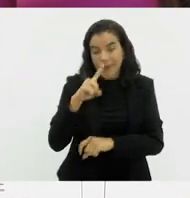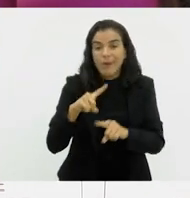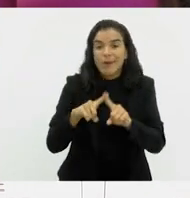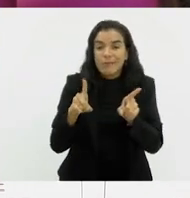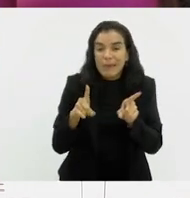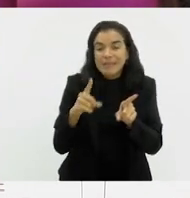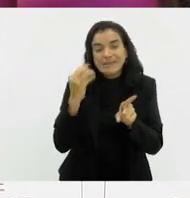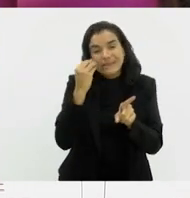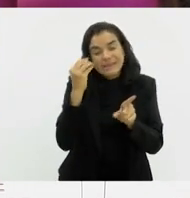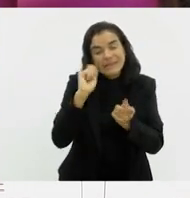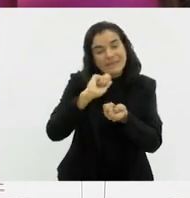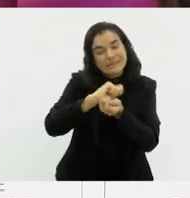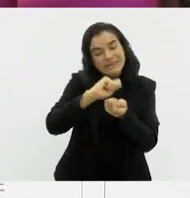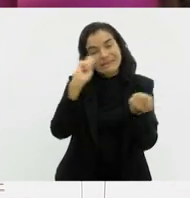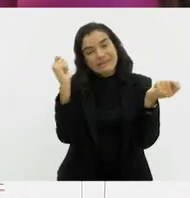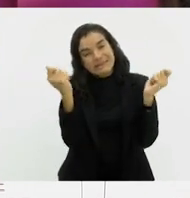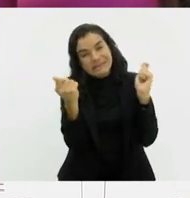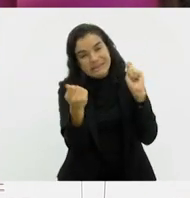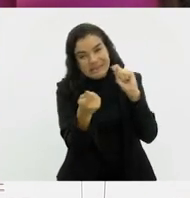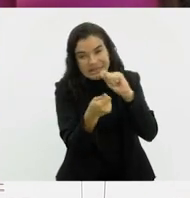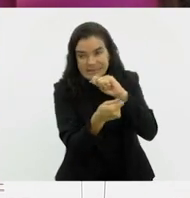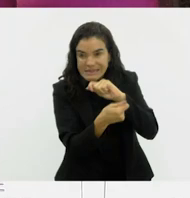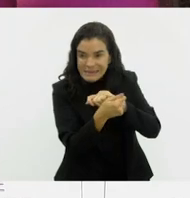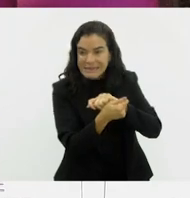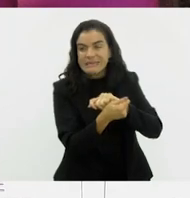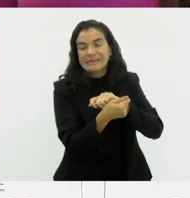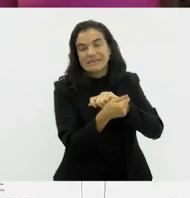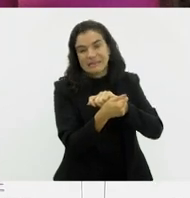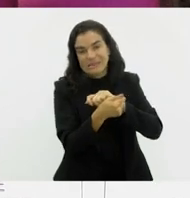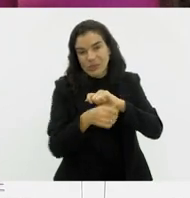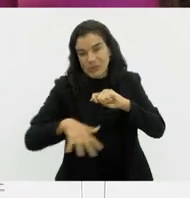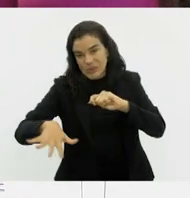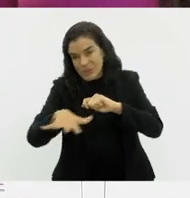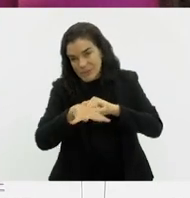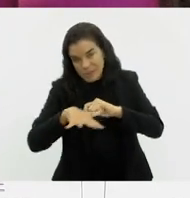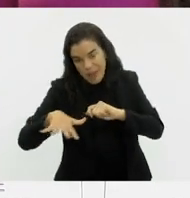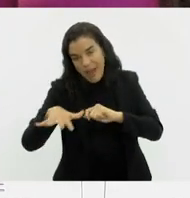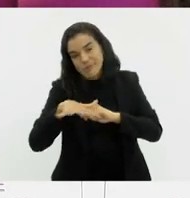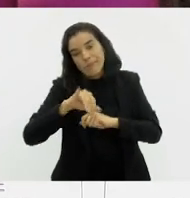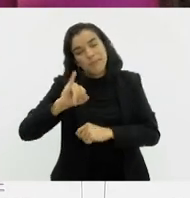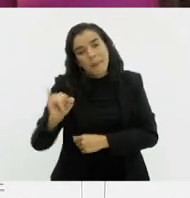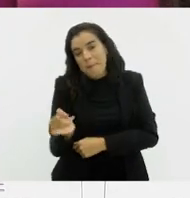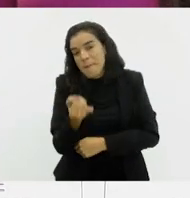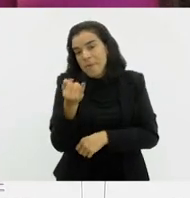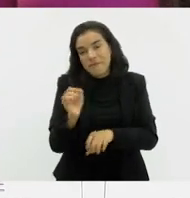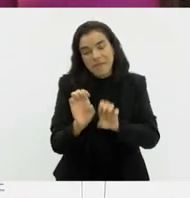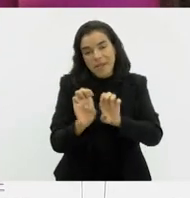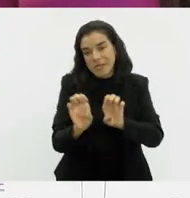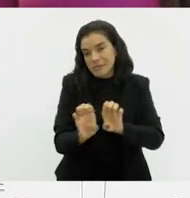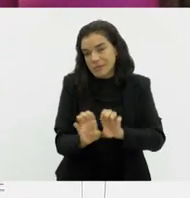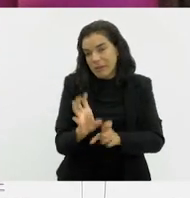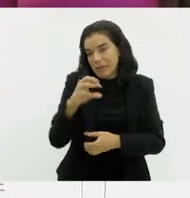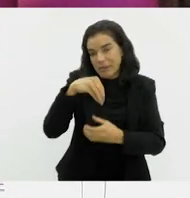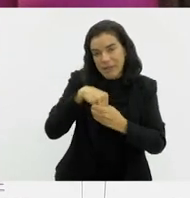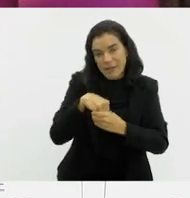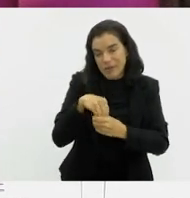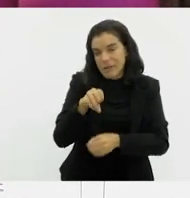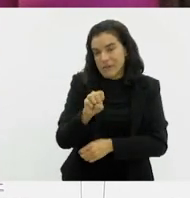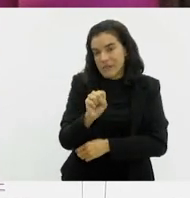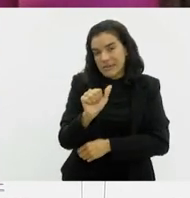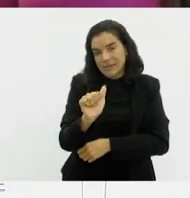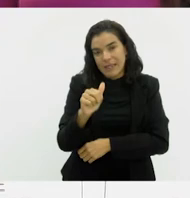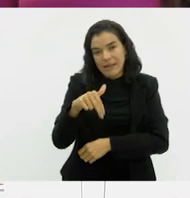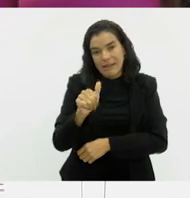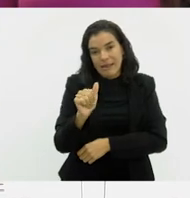está tentando fazer é uma readequação desse espaço para o aproveitamento da estrutura que está dentro do sanatório, de